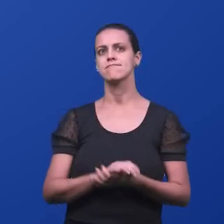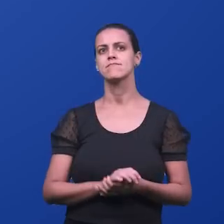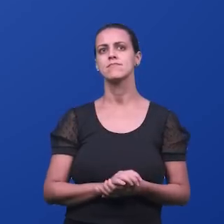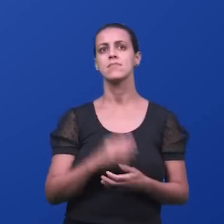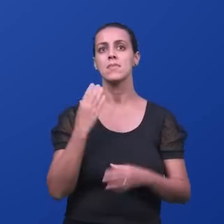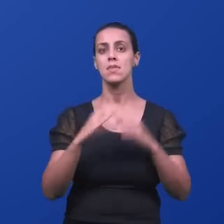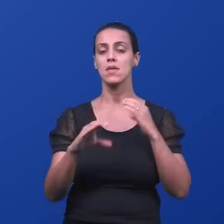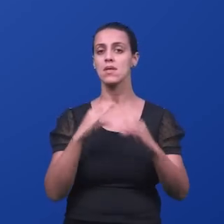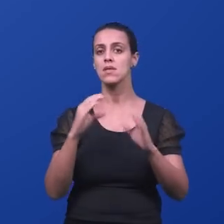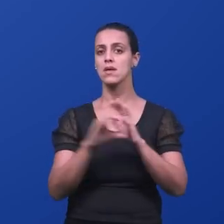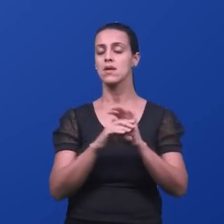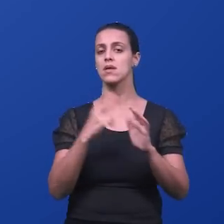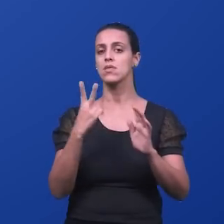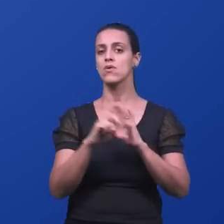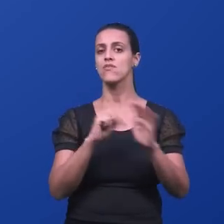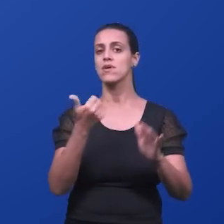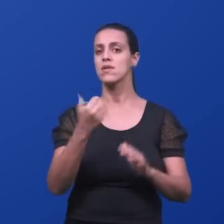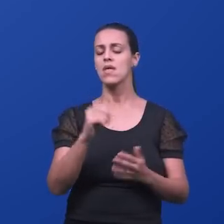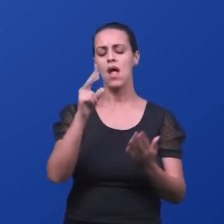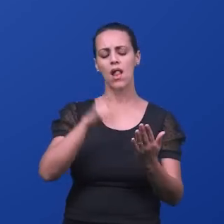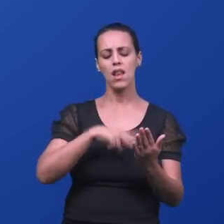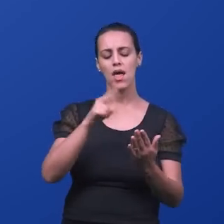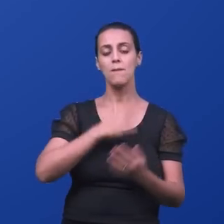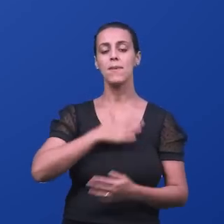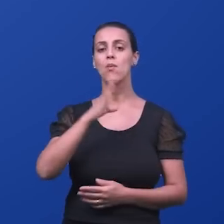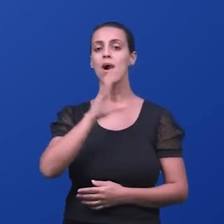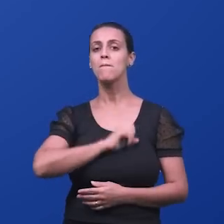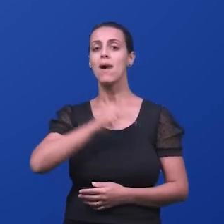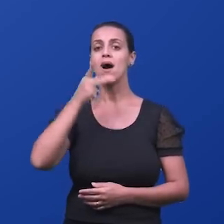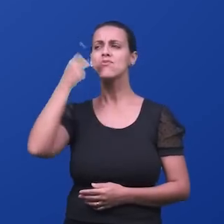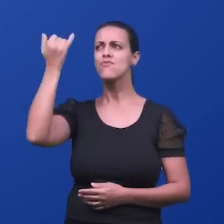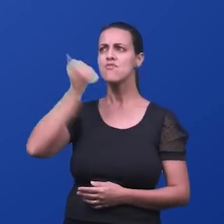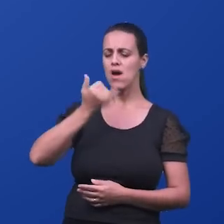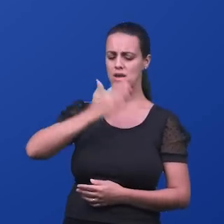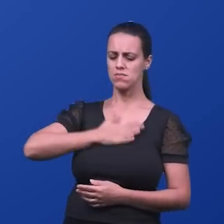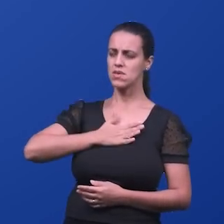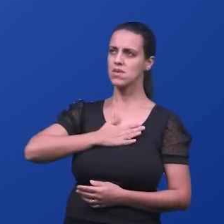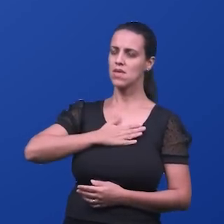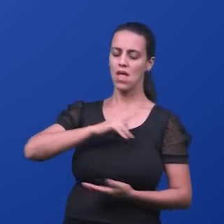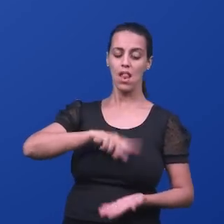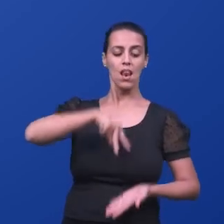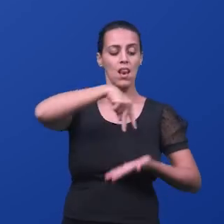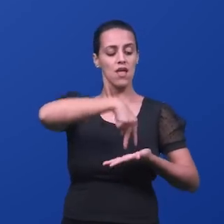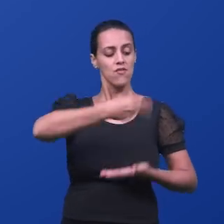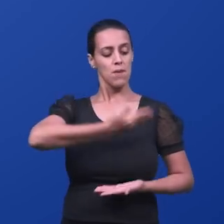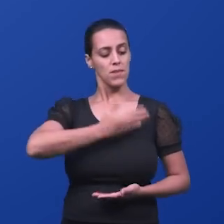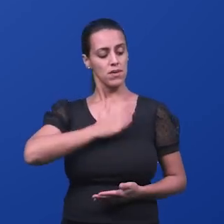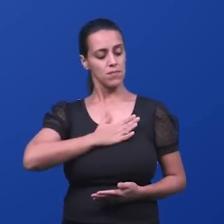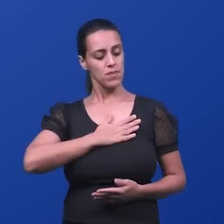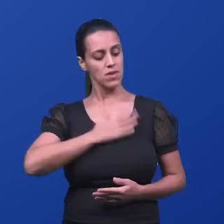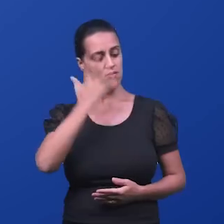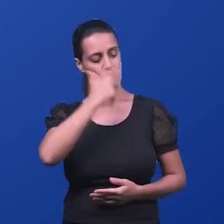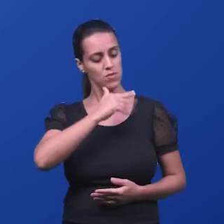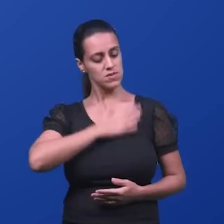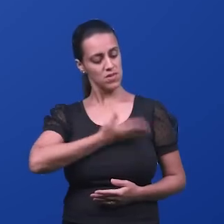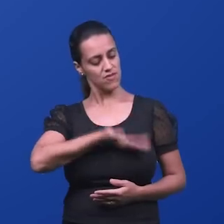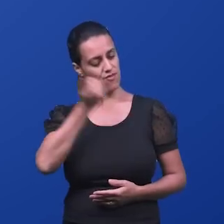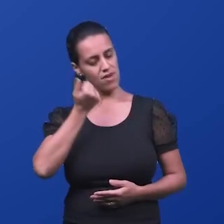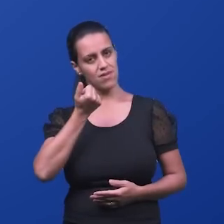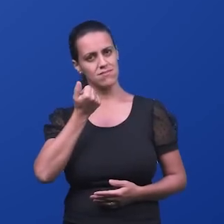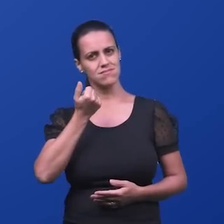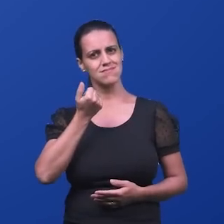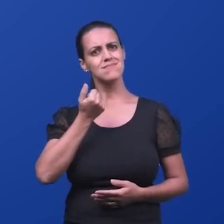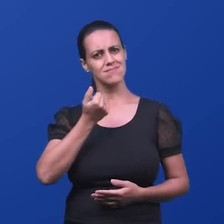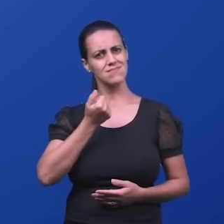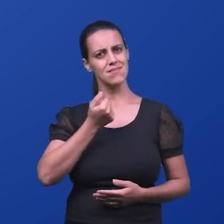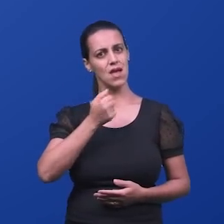Em Cantares 2:10, lemos assim: O meu amado fala e me diz, levanta-te, amiga minha, formosa minha, e vem. Essa é